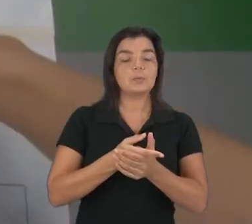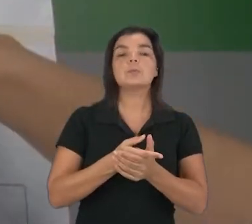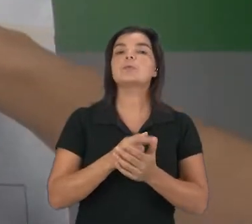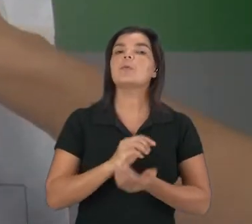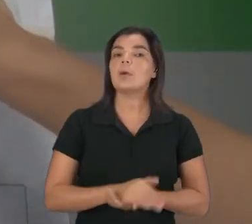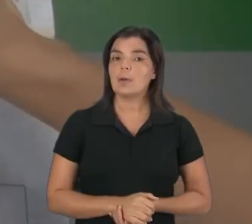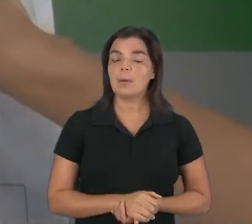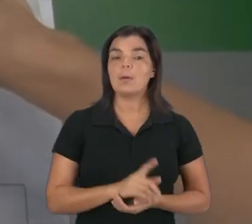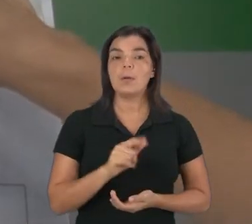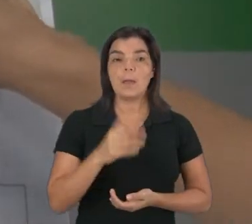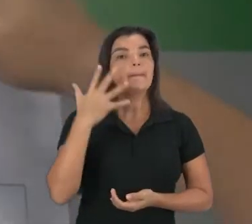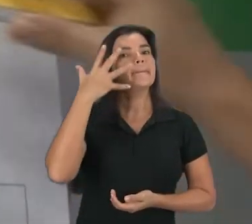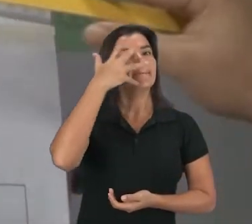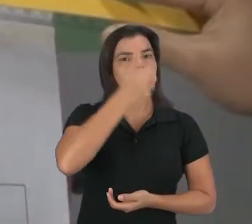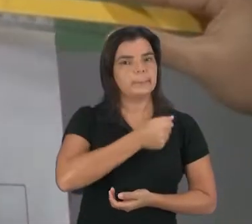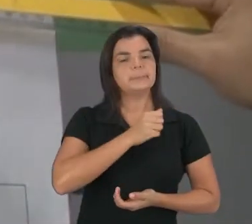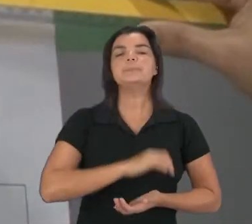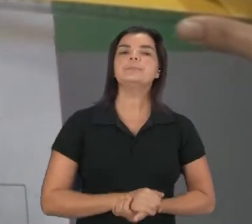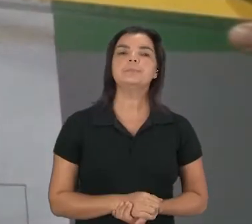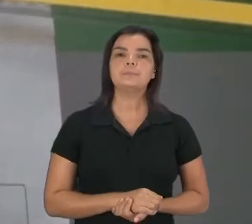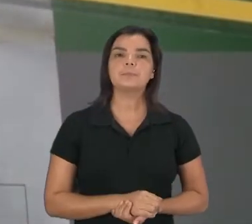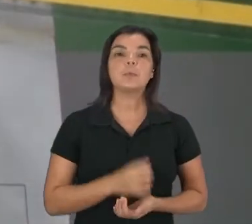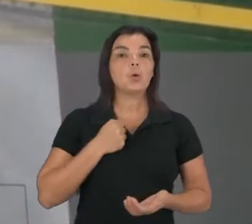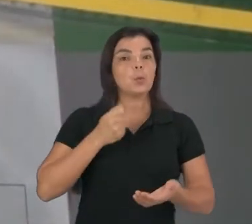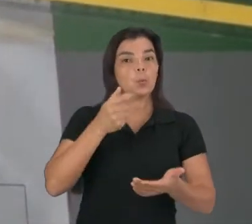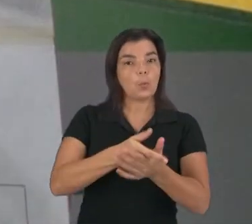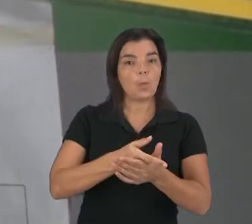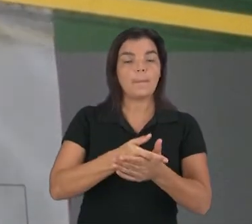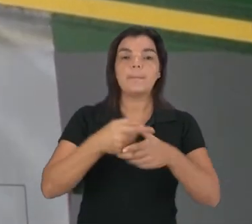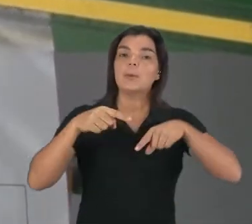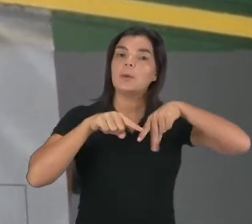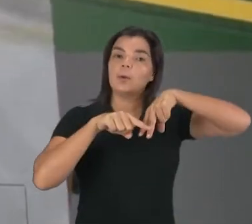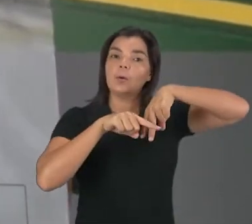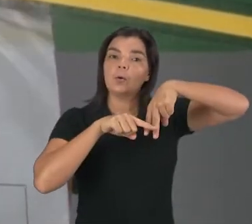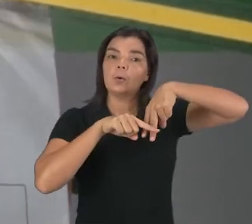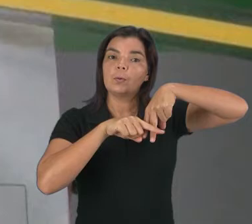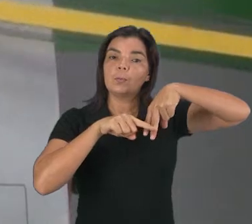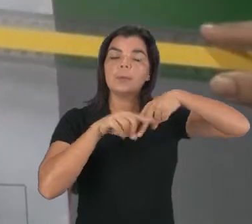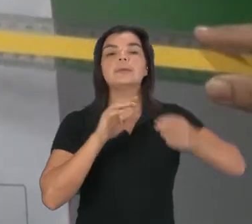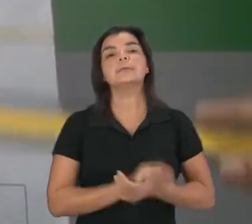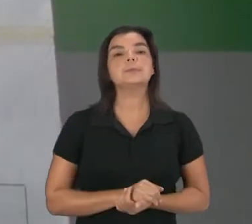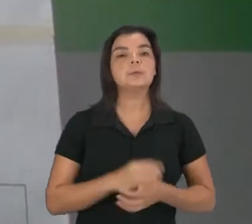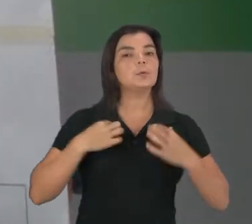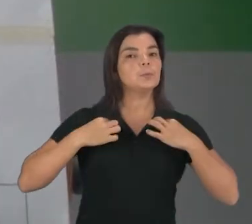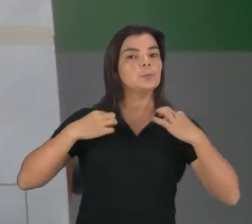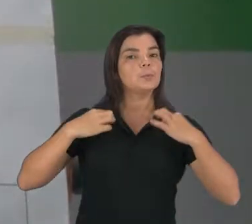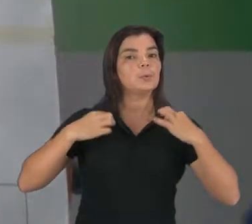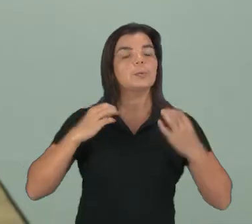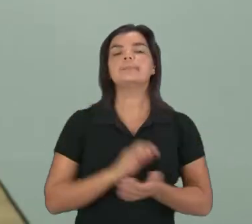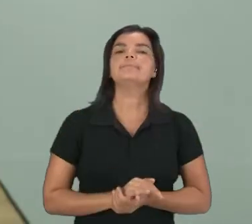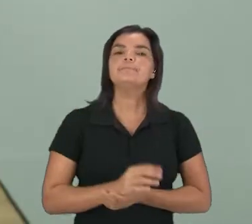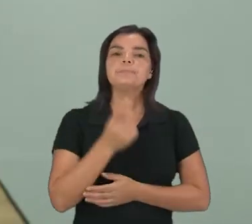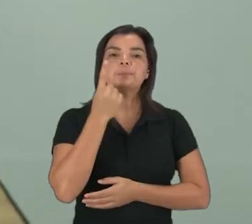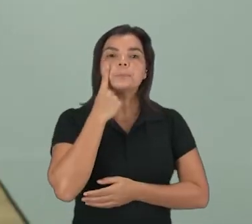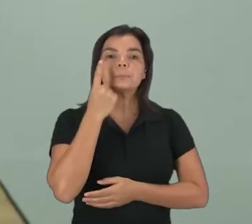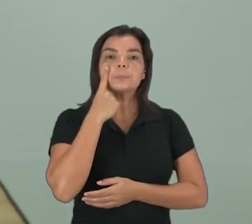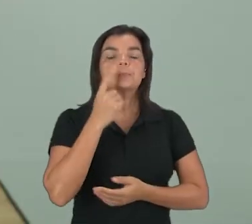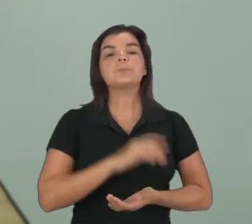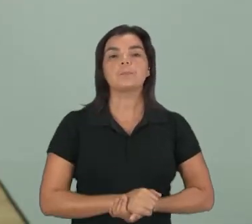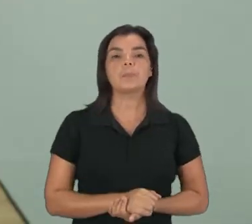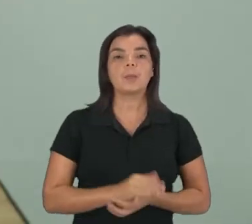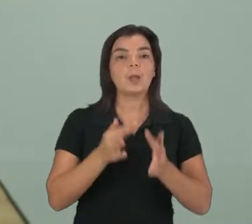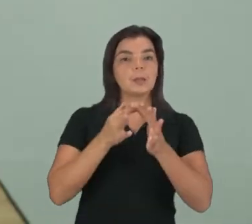é muito bonita. Comprei uma saia e uma blusa. Olhem só, aqui nessa